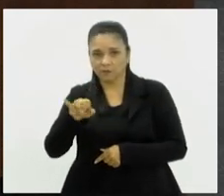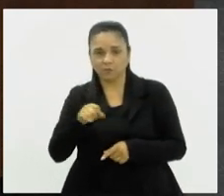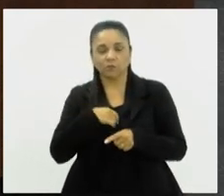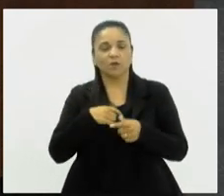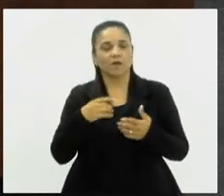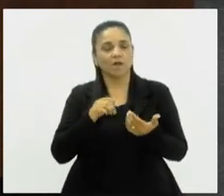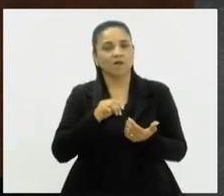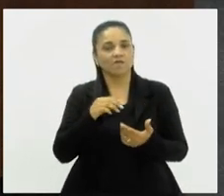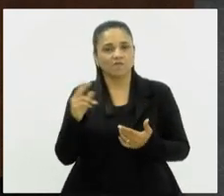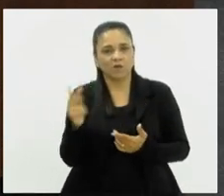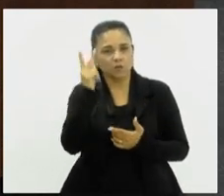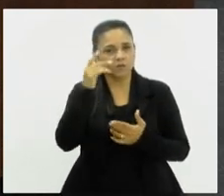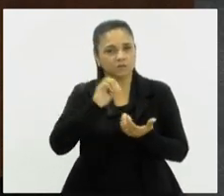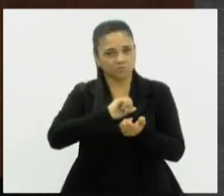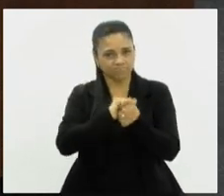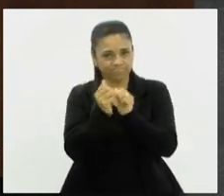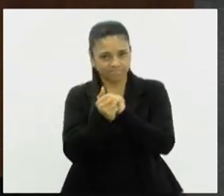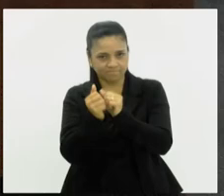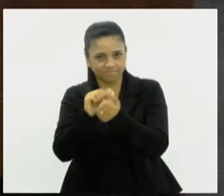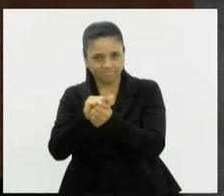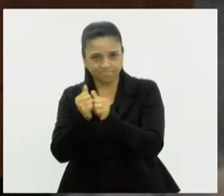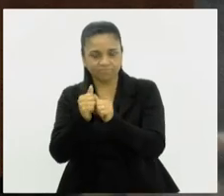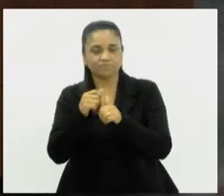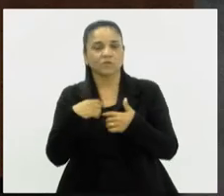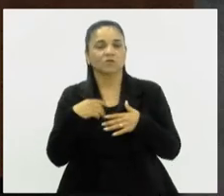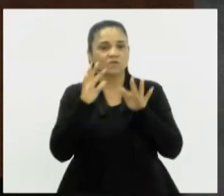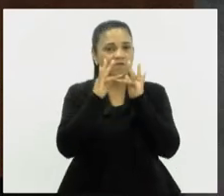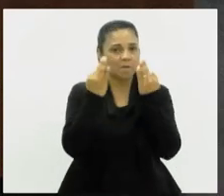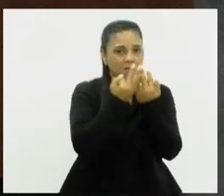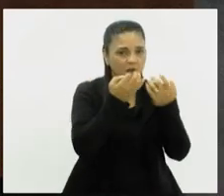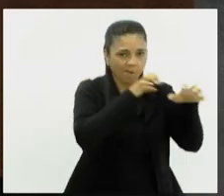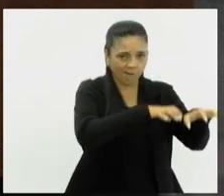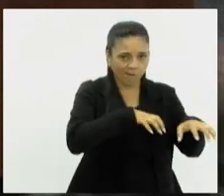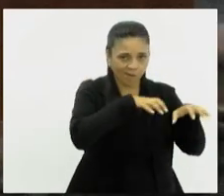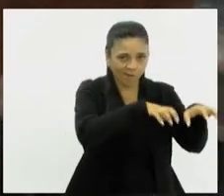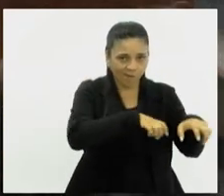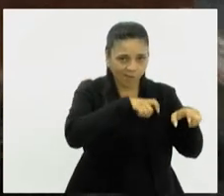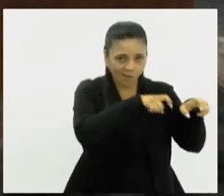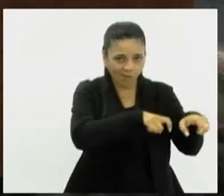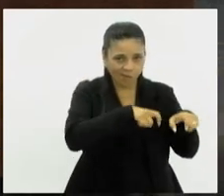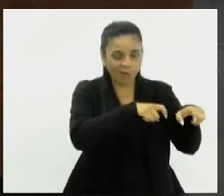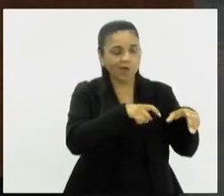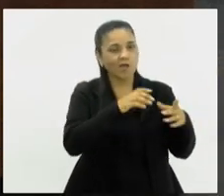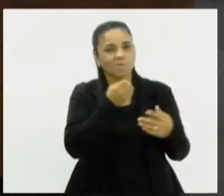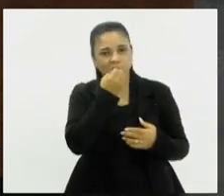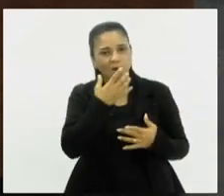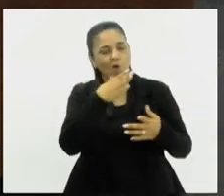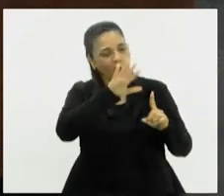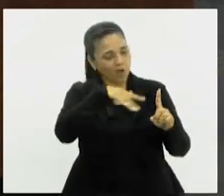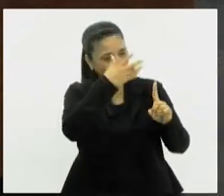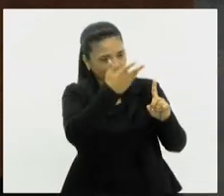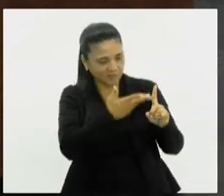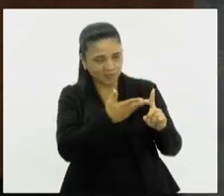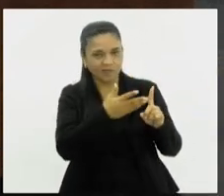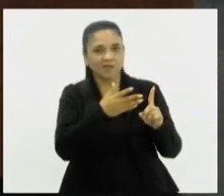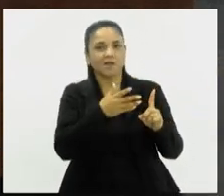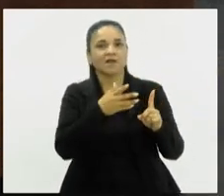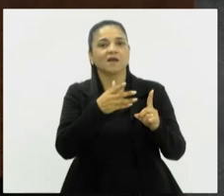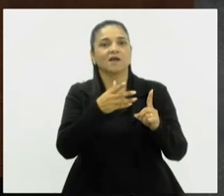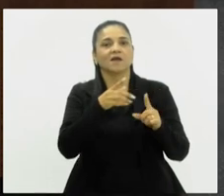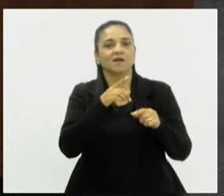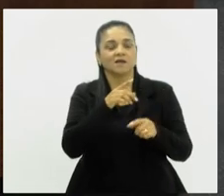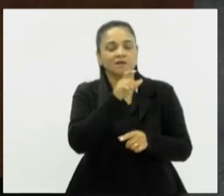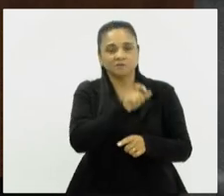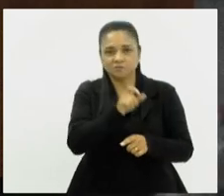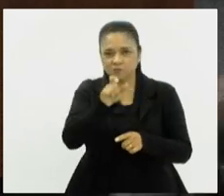agricultores familiares. Então, é sempre bom homenagear aqueles que se dedicam à economia